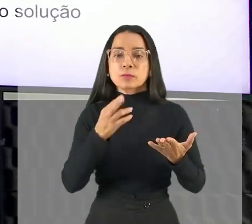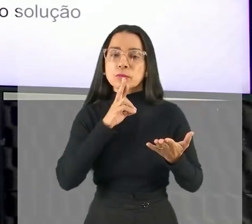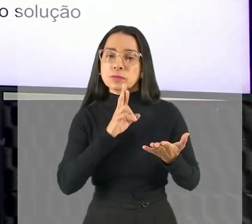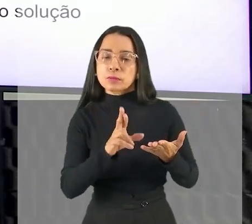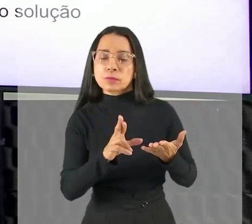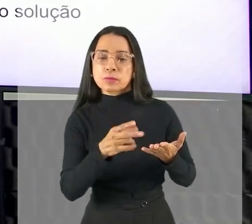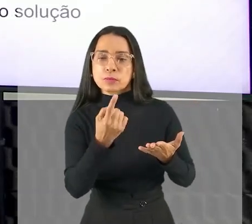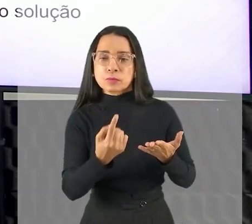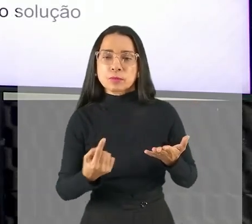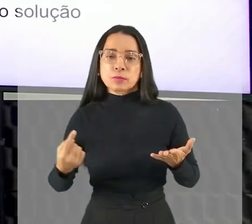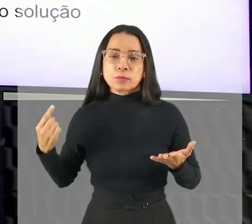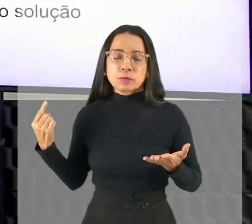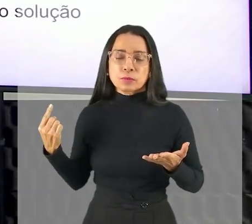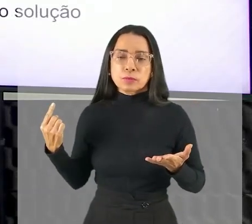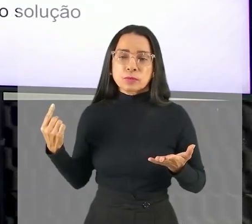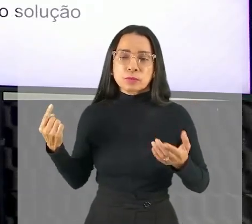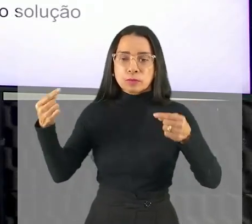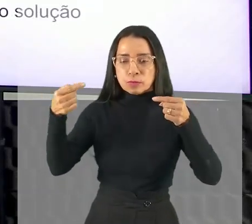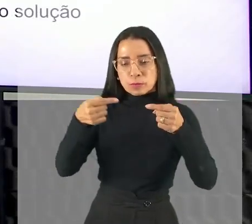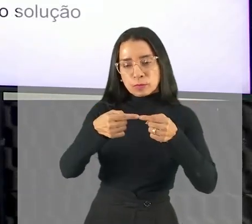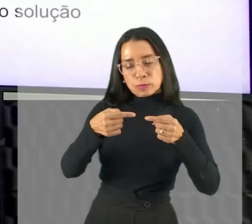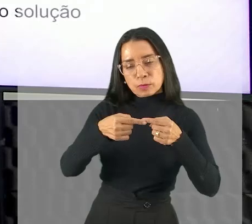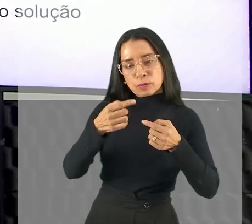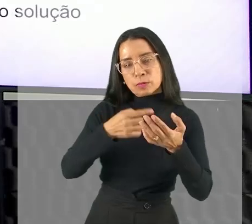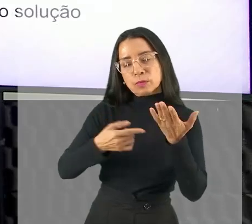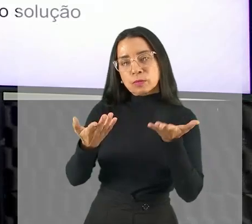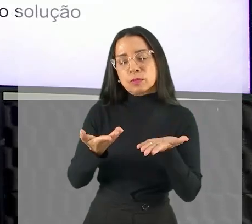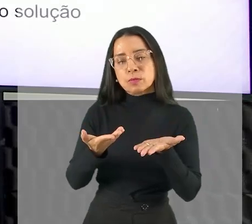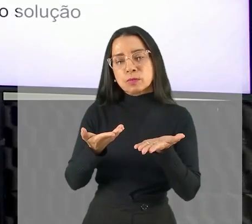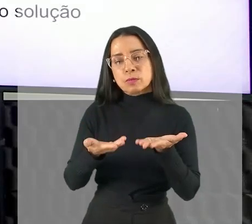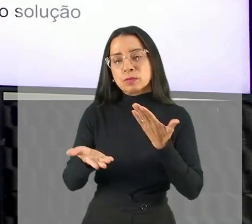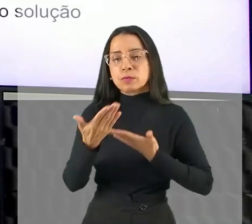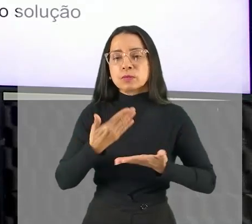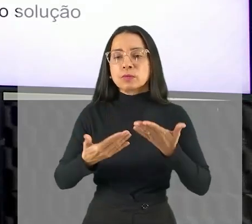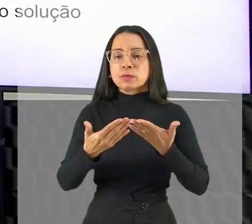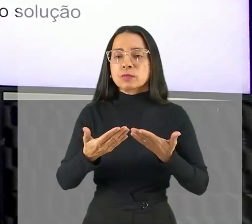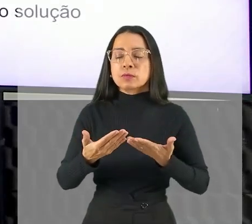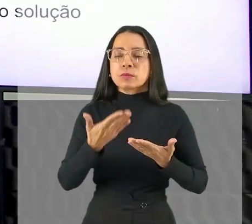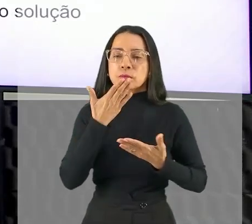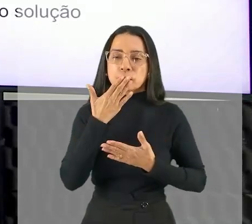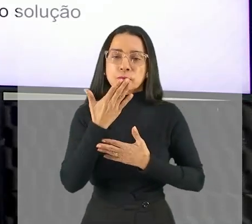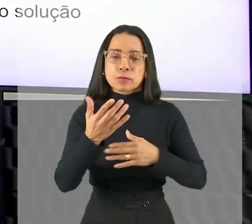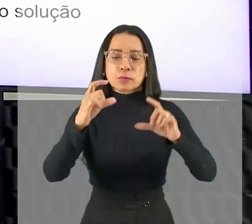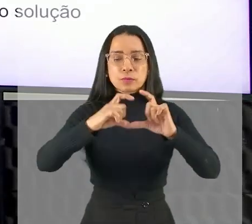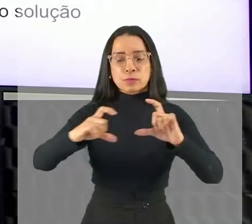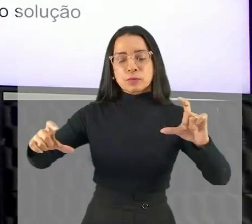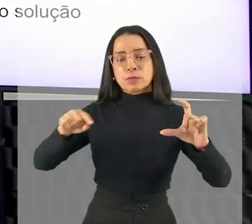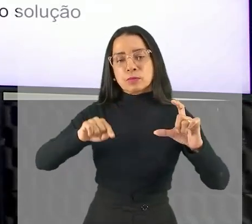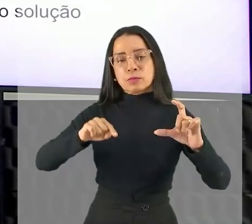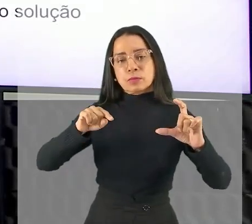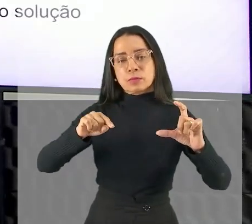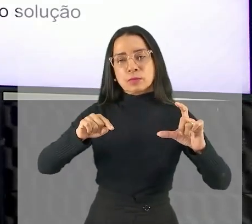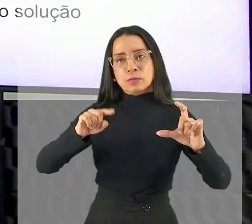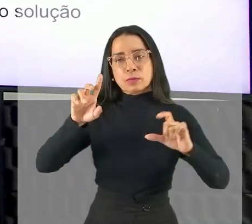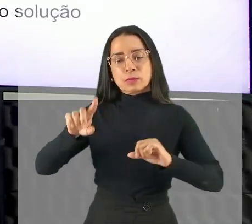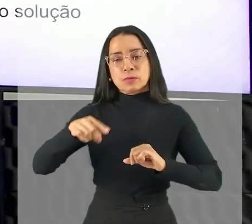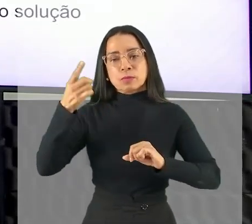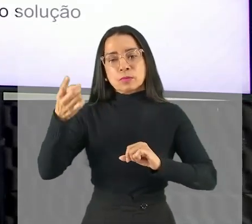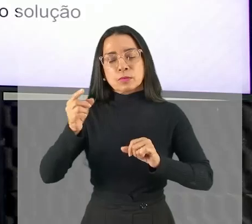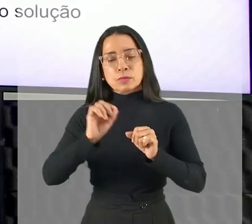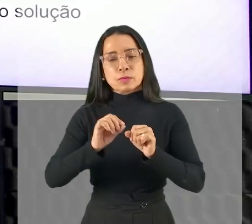alternativas estão dialogando com o que está sendo solicitado no nosso enunciado. E aí, depois da gente fazer análise,